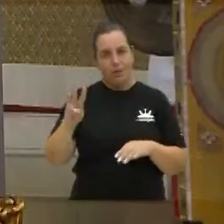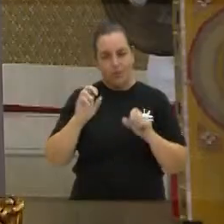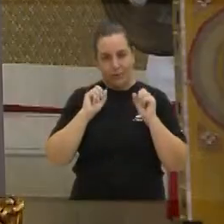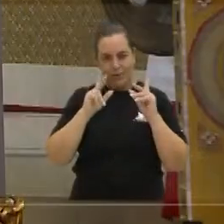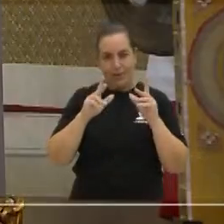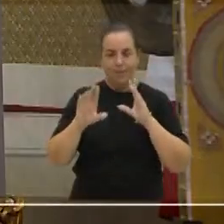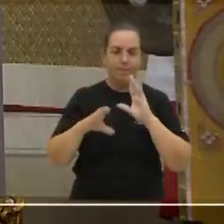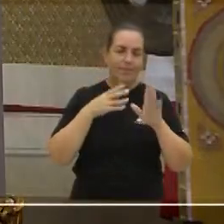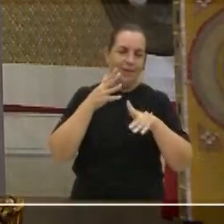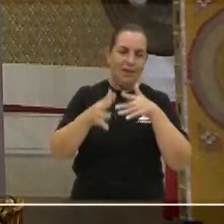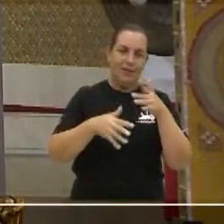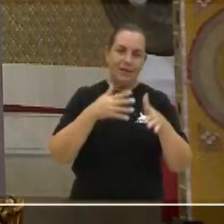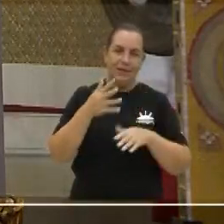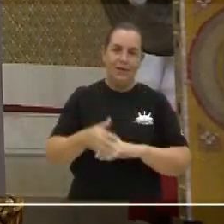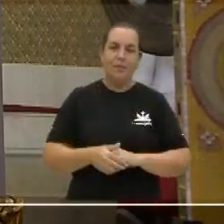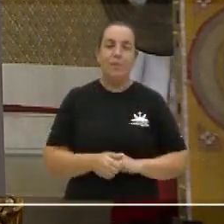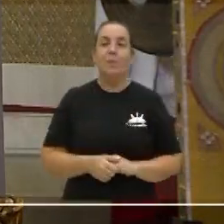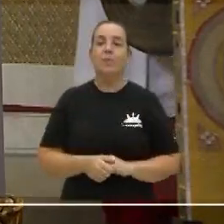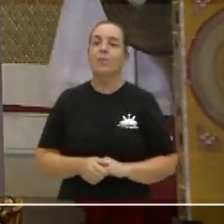Cantemos.